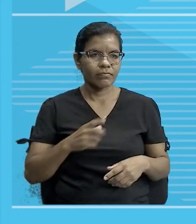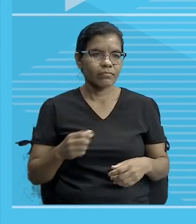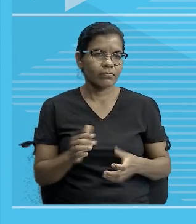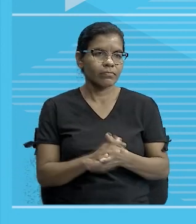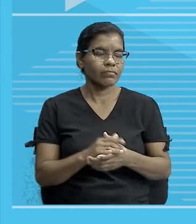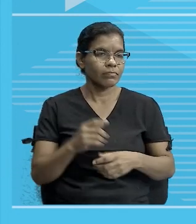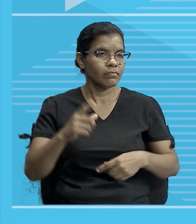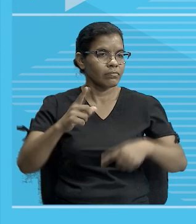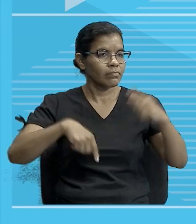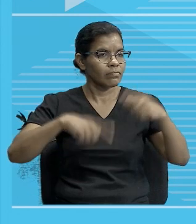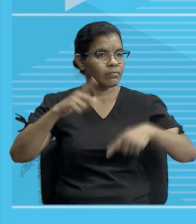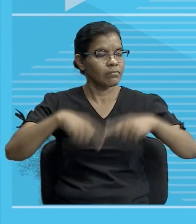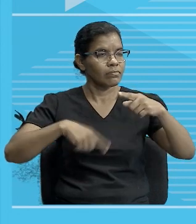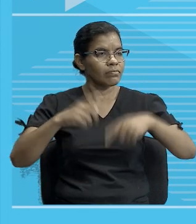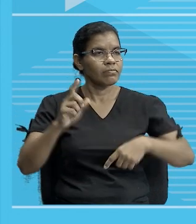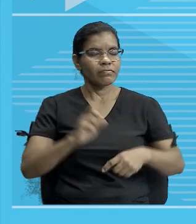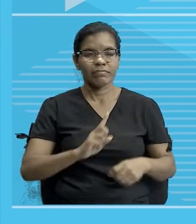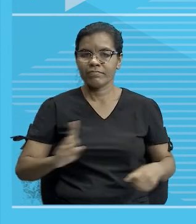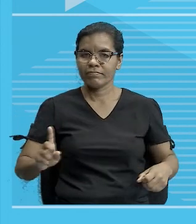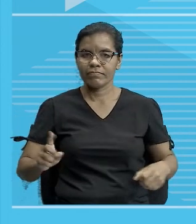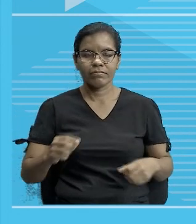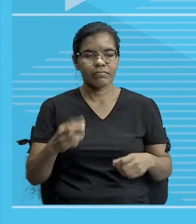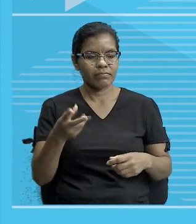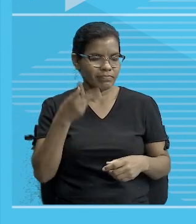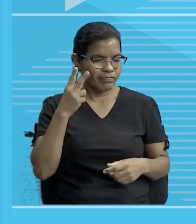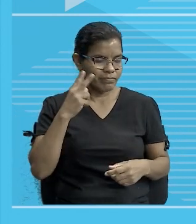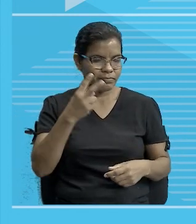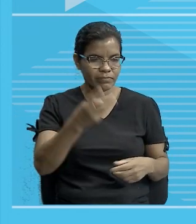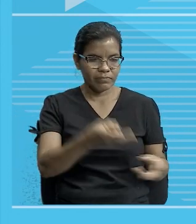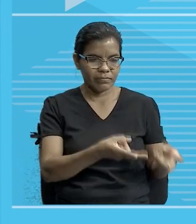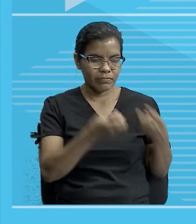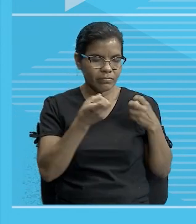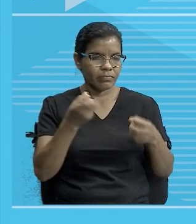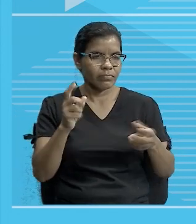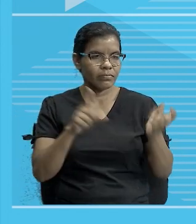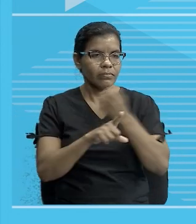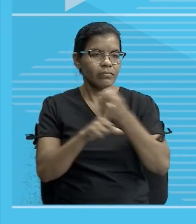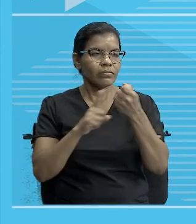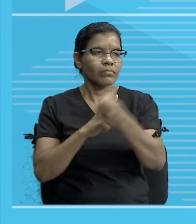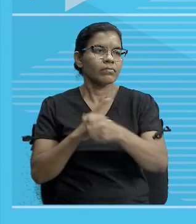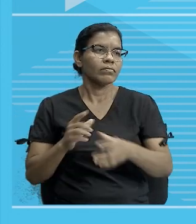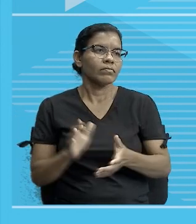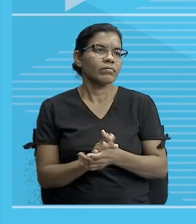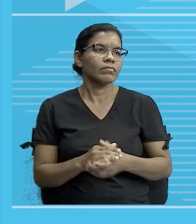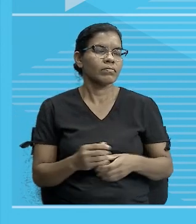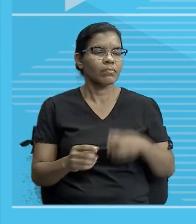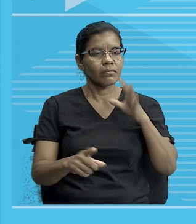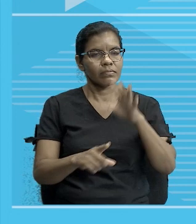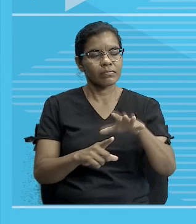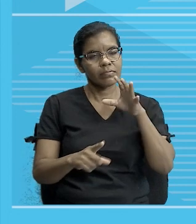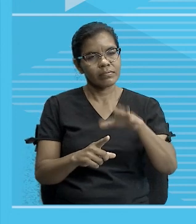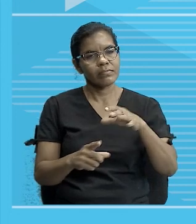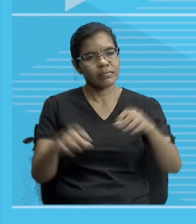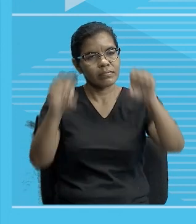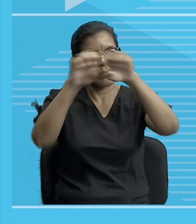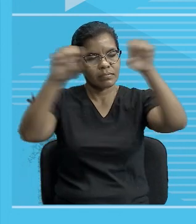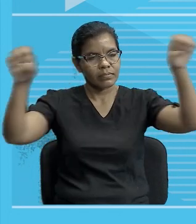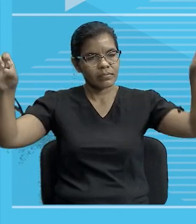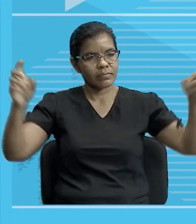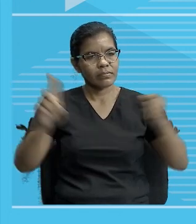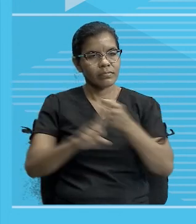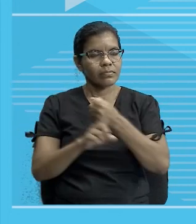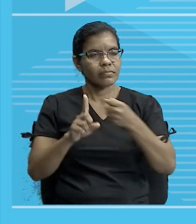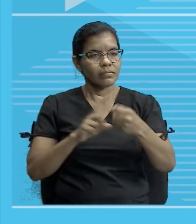na política e nem era reconhecida socialmente. Ela vai ser uma das críticas dessa estrutura social na